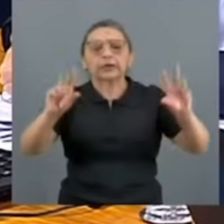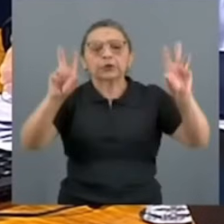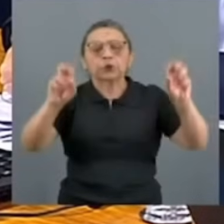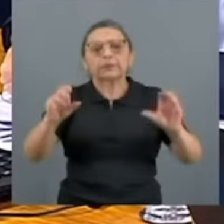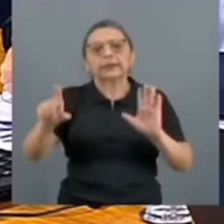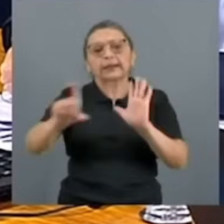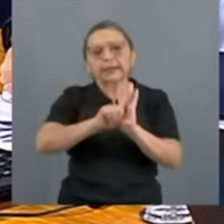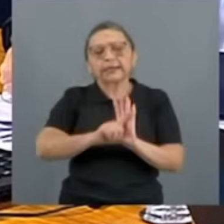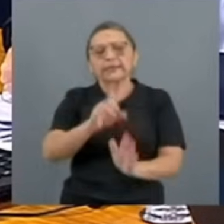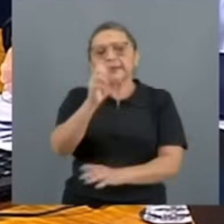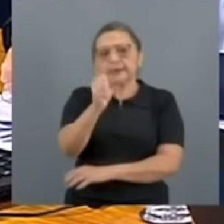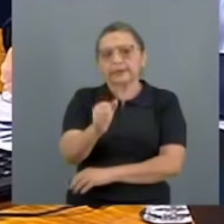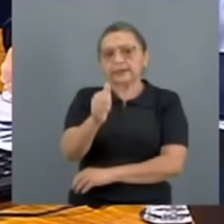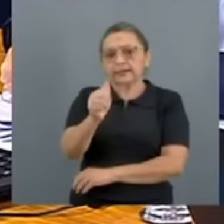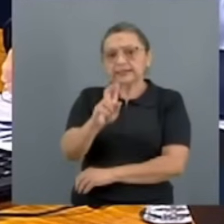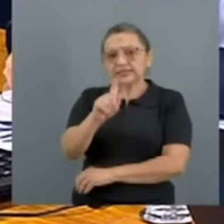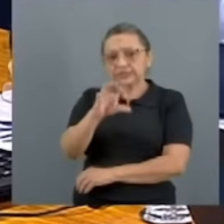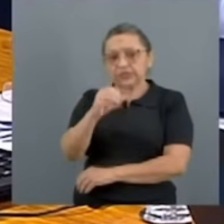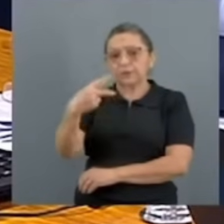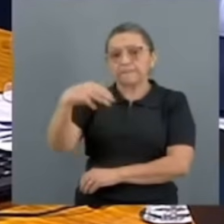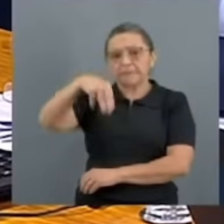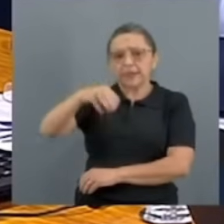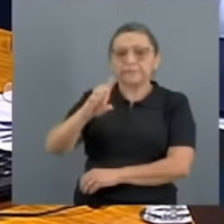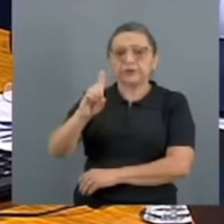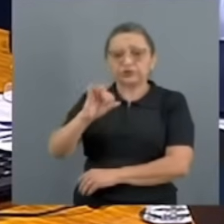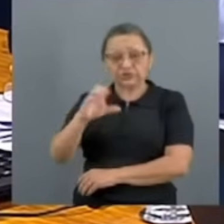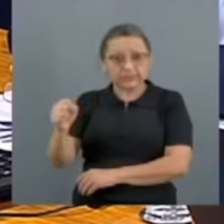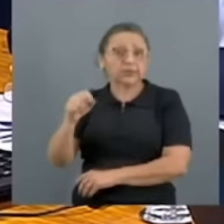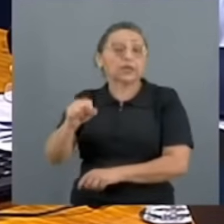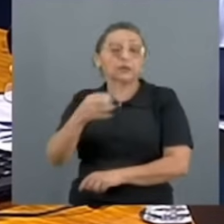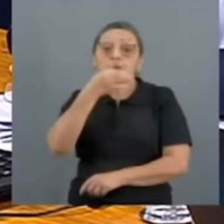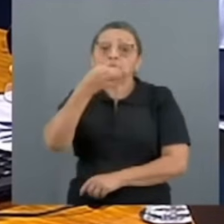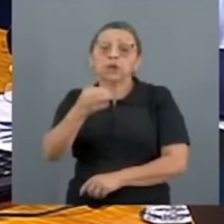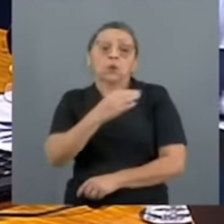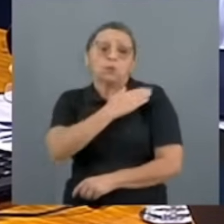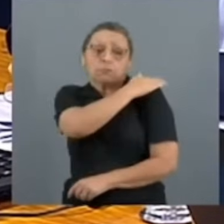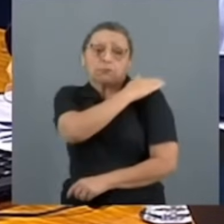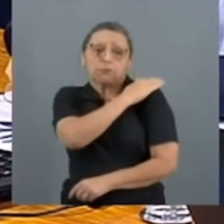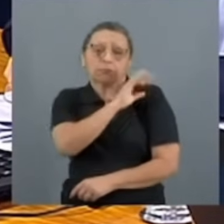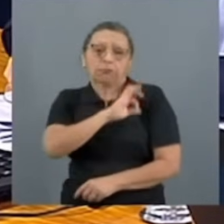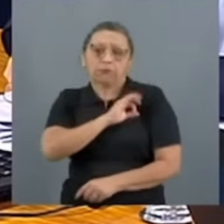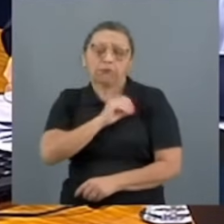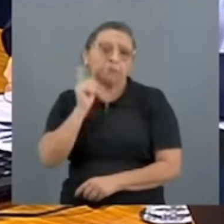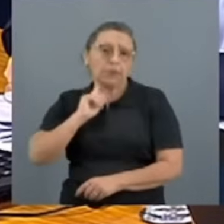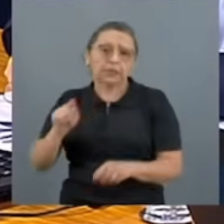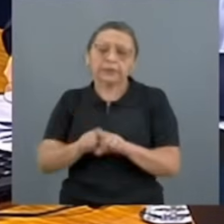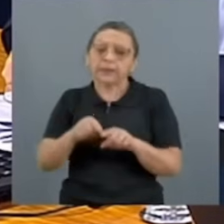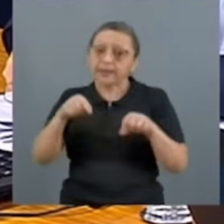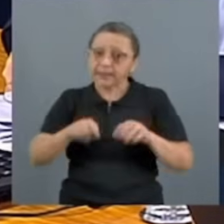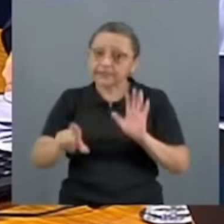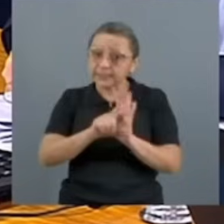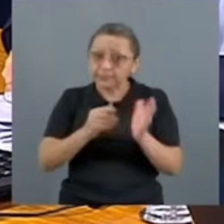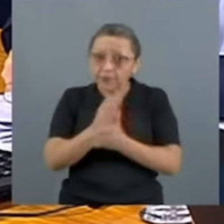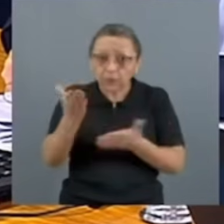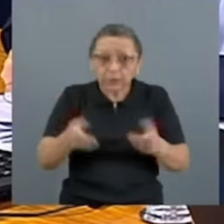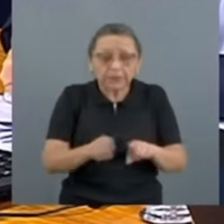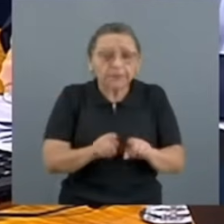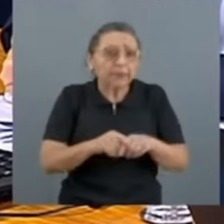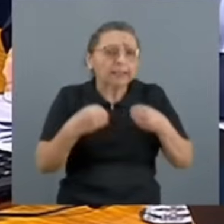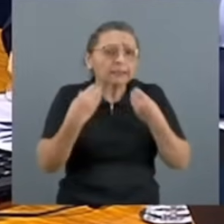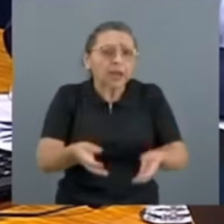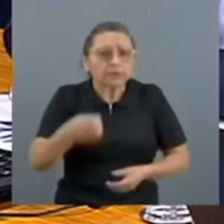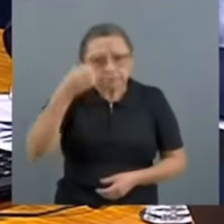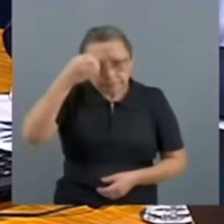Dias, até por sugestão do deputado federal de Minas, Marcelo Álvaro Antônio, a essa lei que estamos aprovando aqui agora. E a título de conhecimento, para